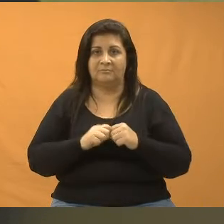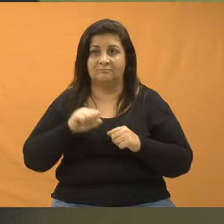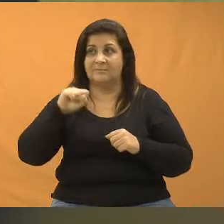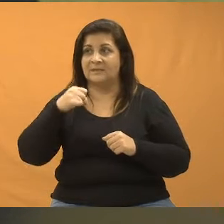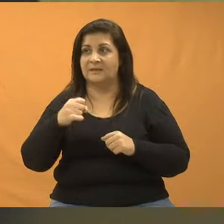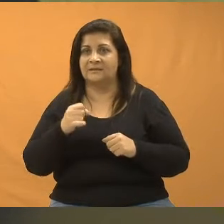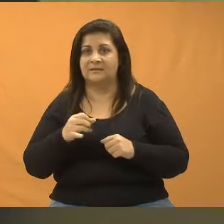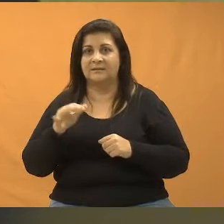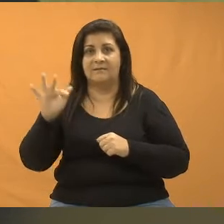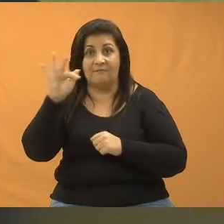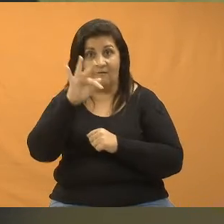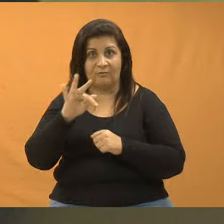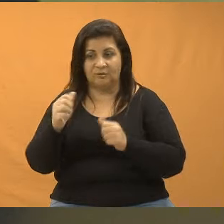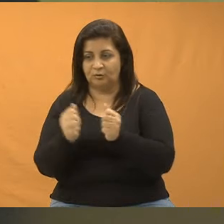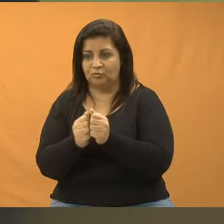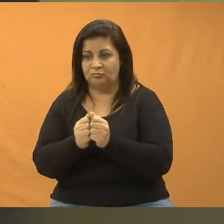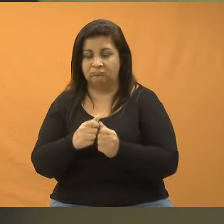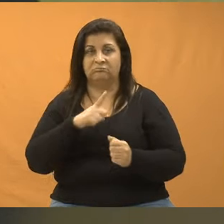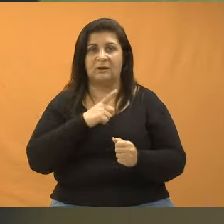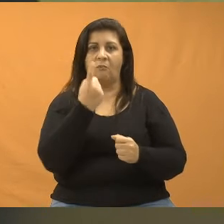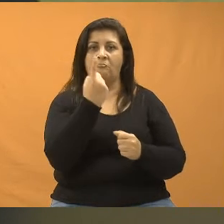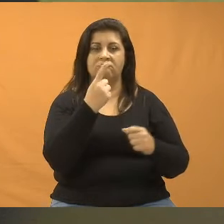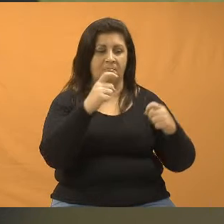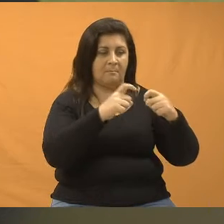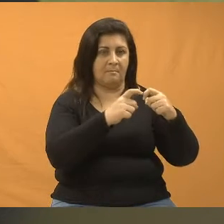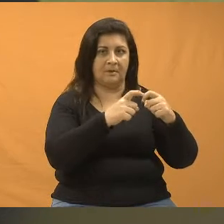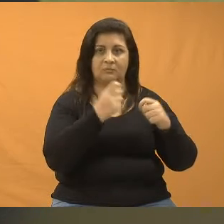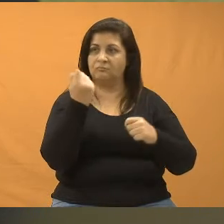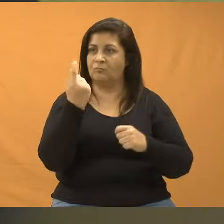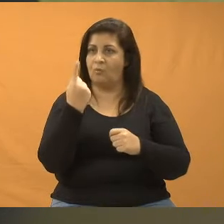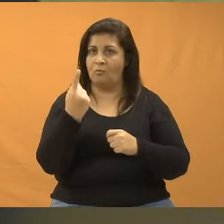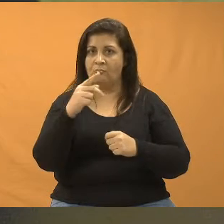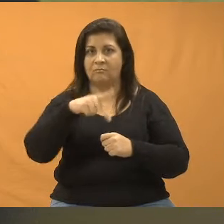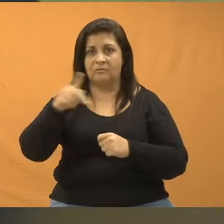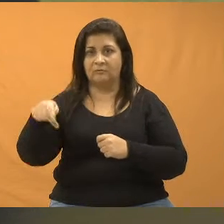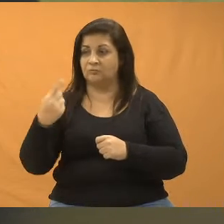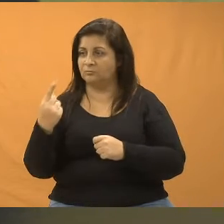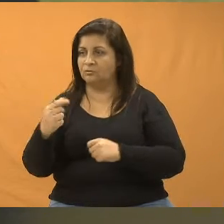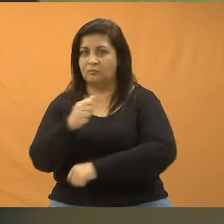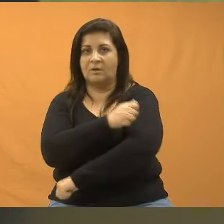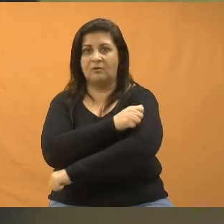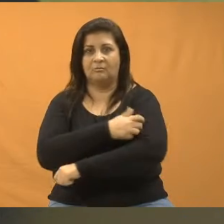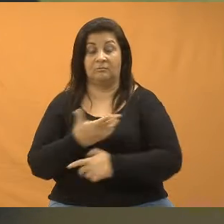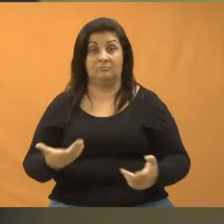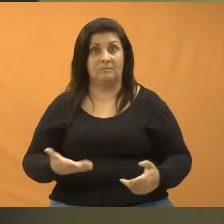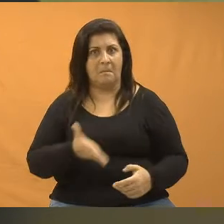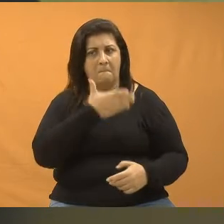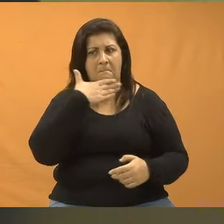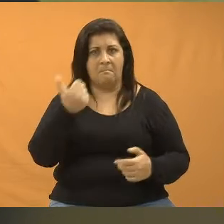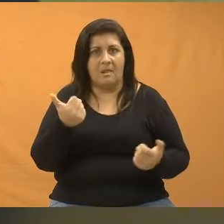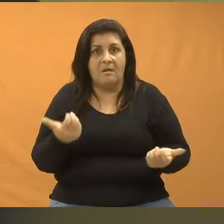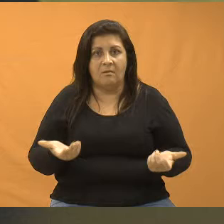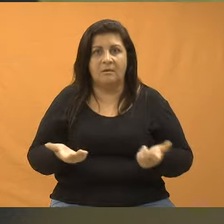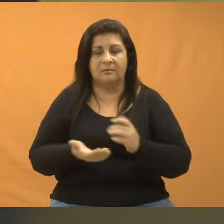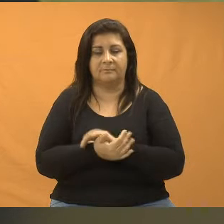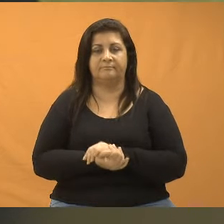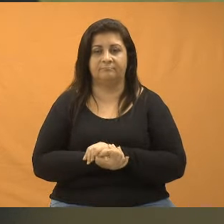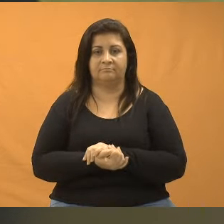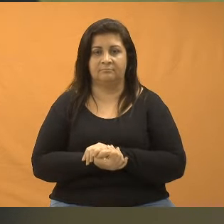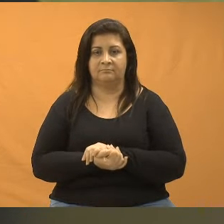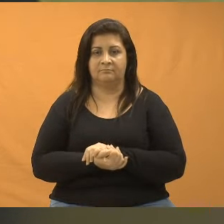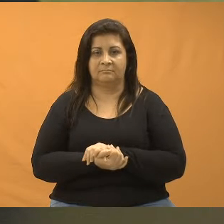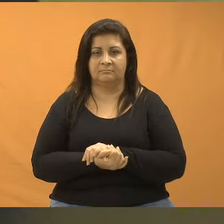atendido no hospital-escola, você está ali com um médico, um professor e um aluno. Então, a melhoria no serviço é muito grande. Você ter